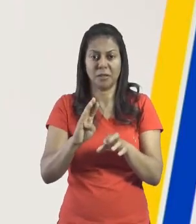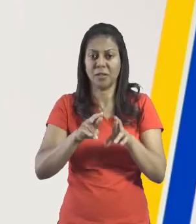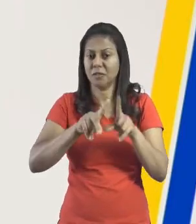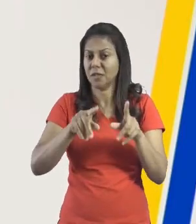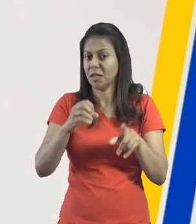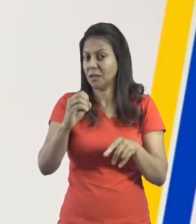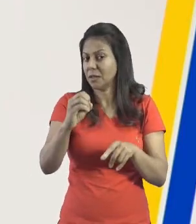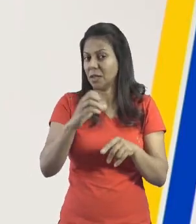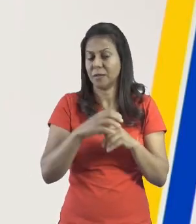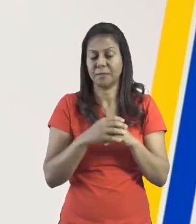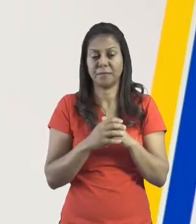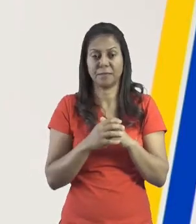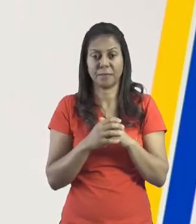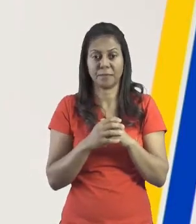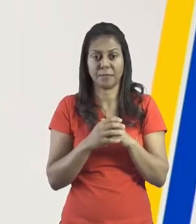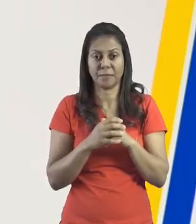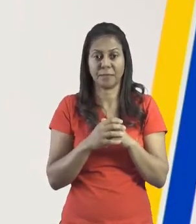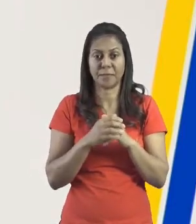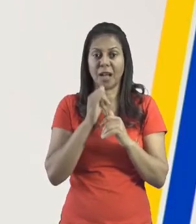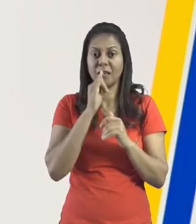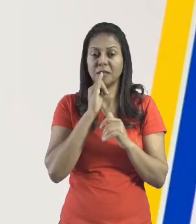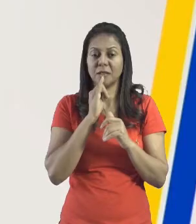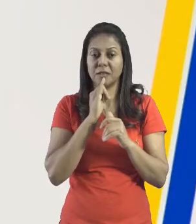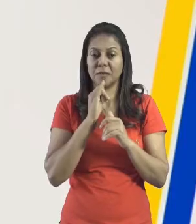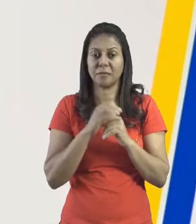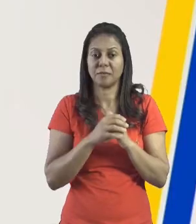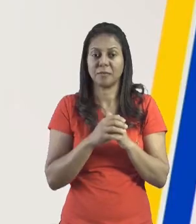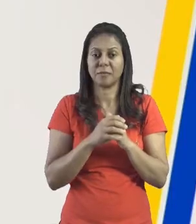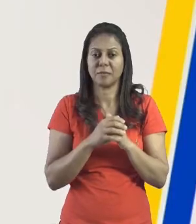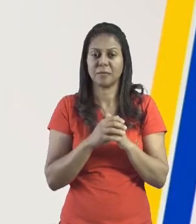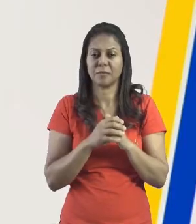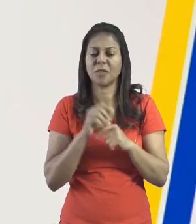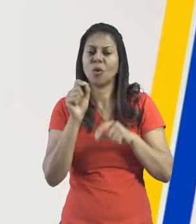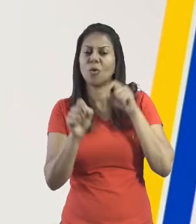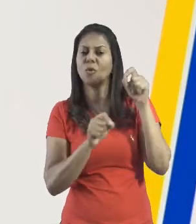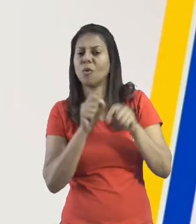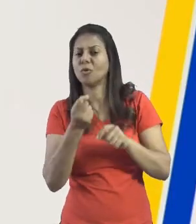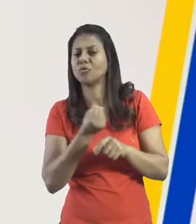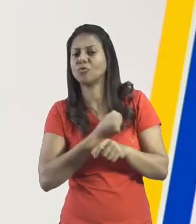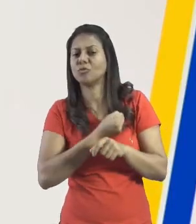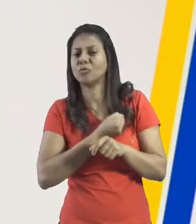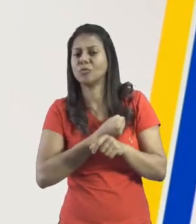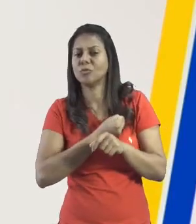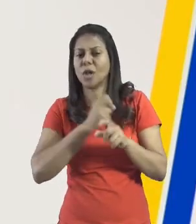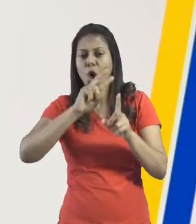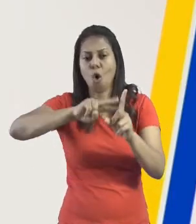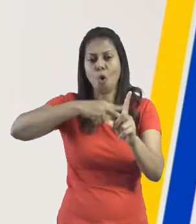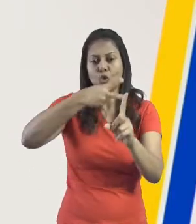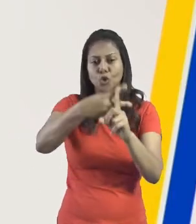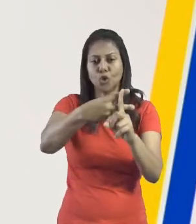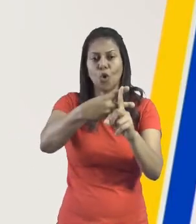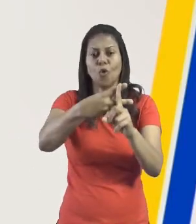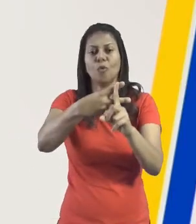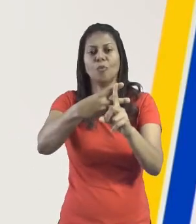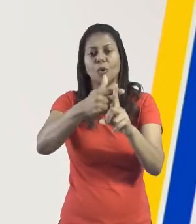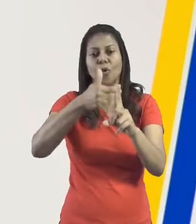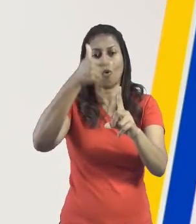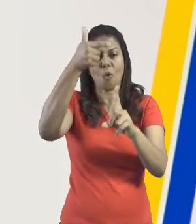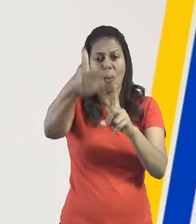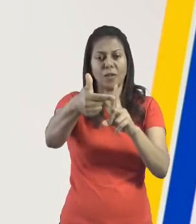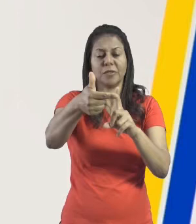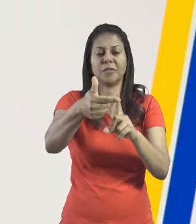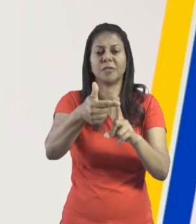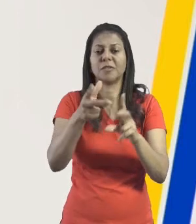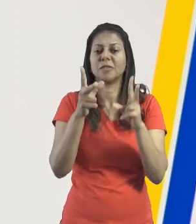diferentes de zero. Vamos para um exemplo. Qual é o número que tem o dobro do seu quadrado igual ao